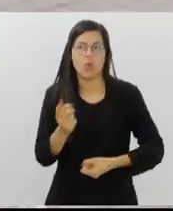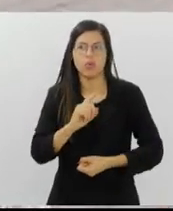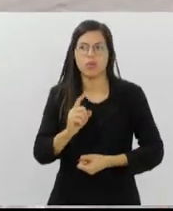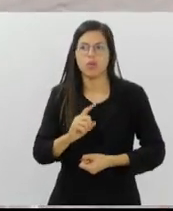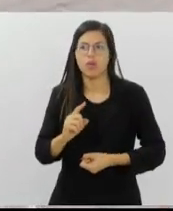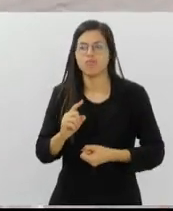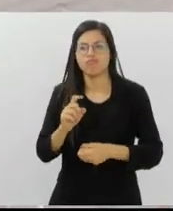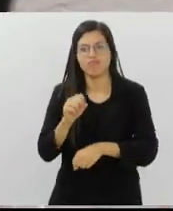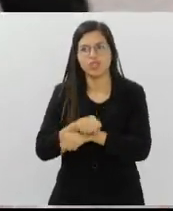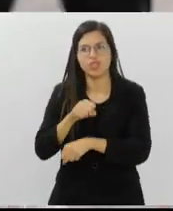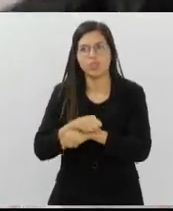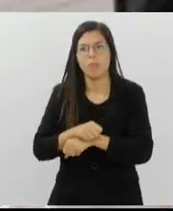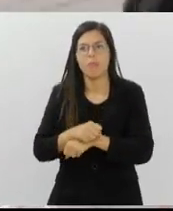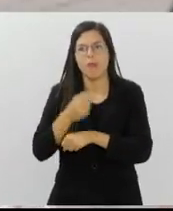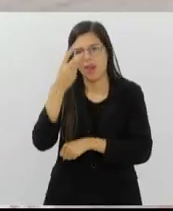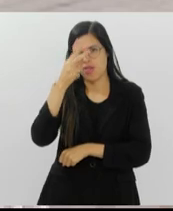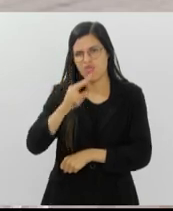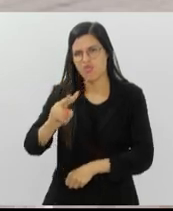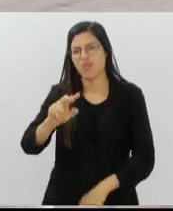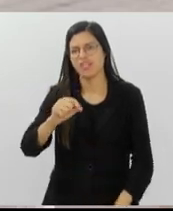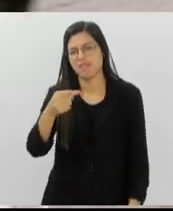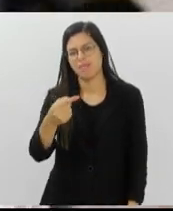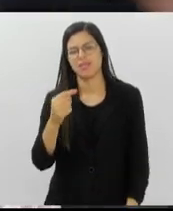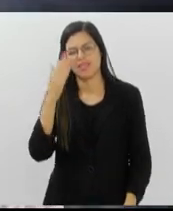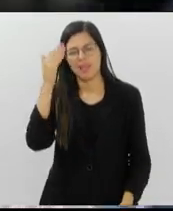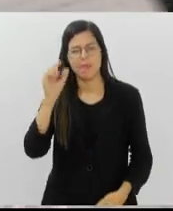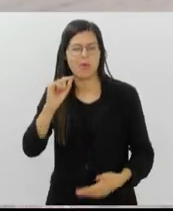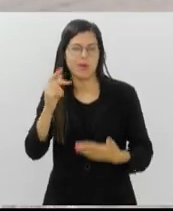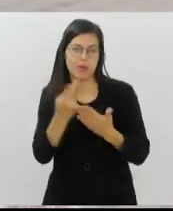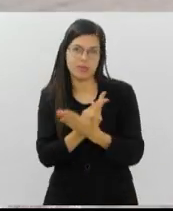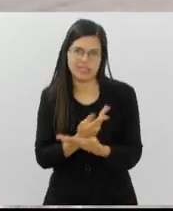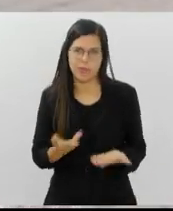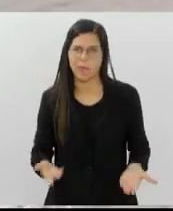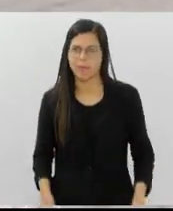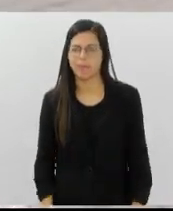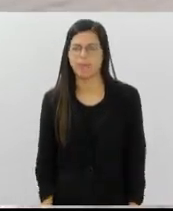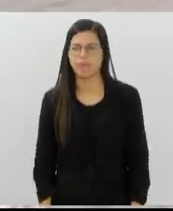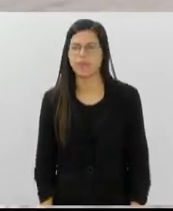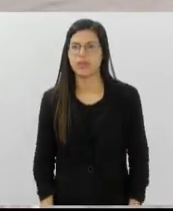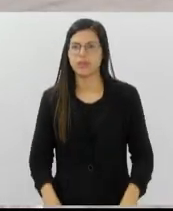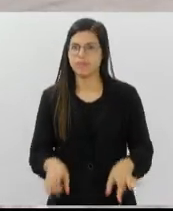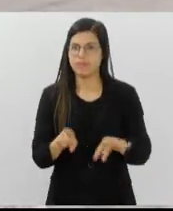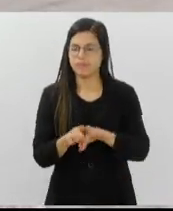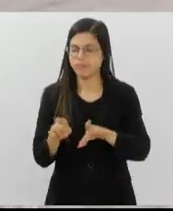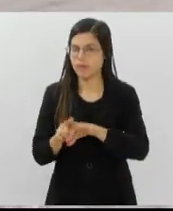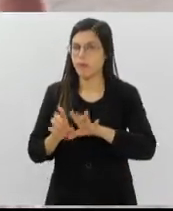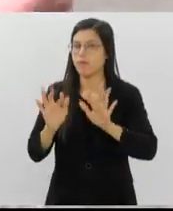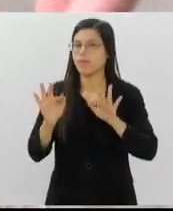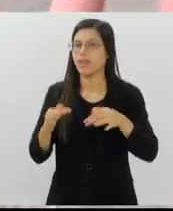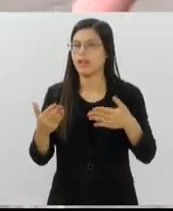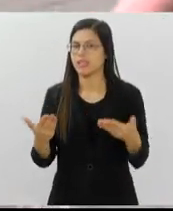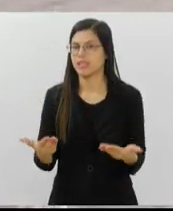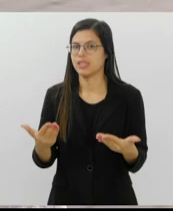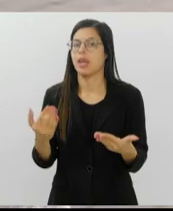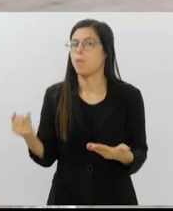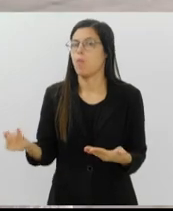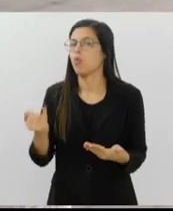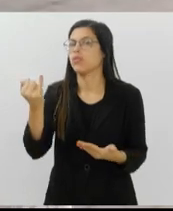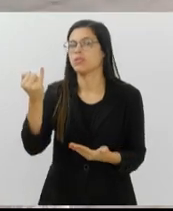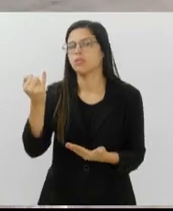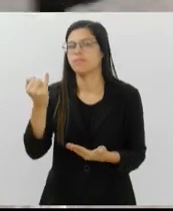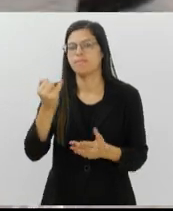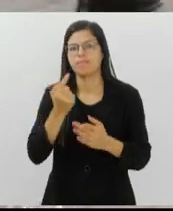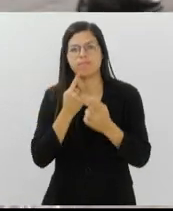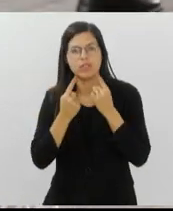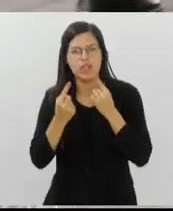comunique daqui a 2 semanas para saber o que é que aconteceu. E, Alessandro, também para finalizar, a importância de ter esse diálogo também